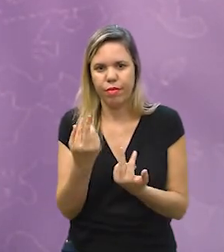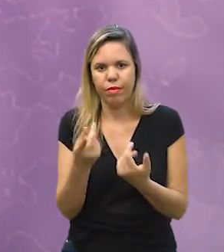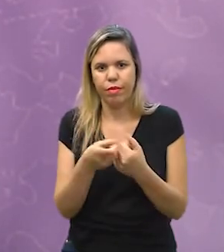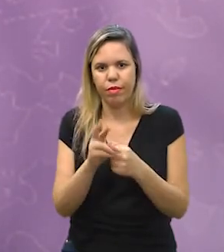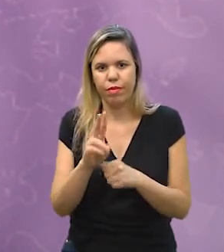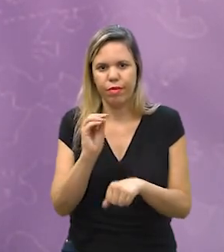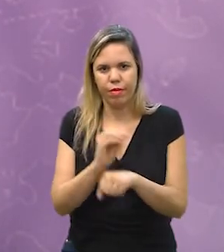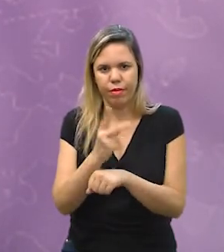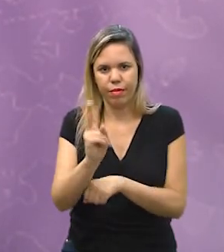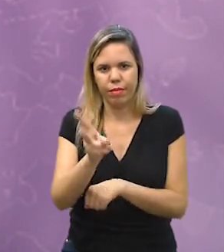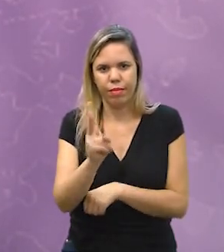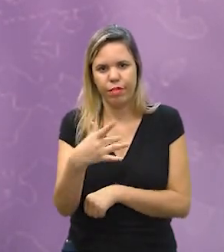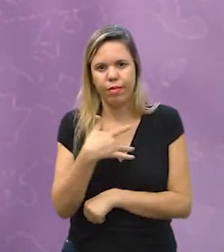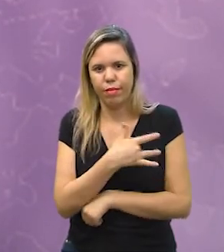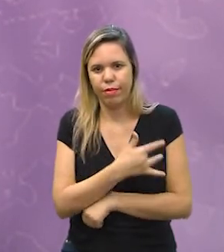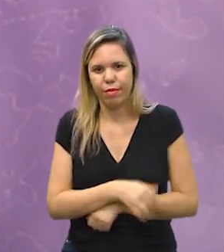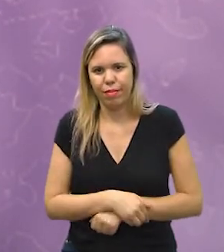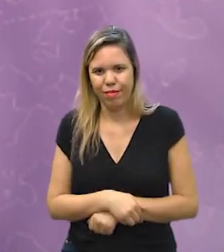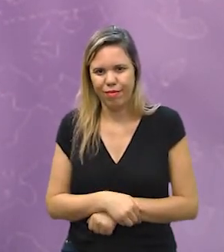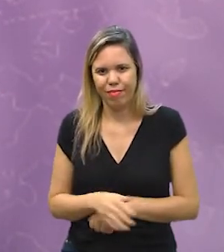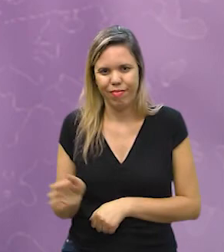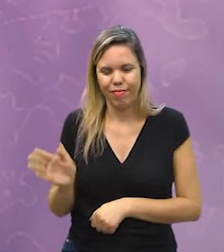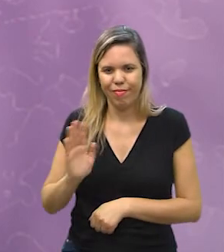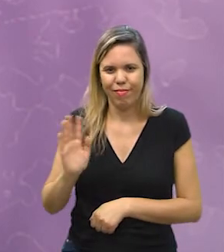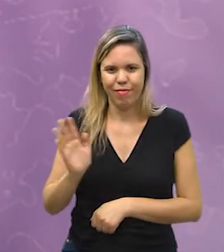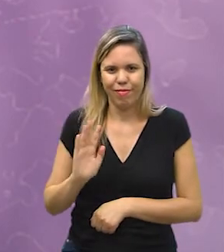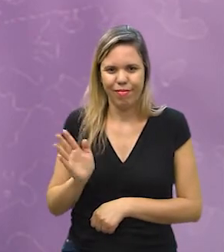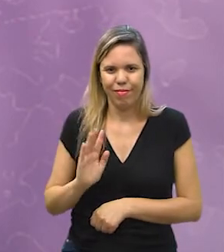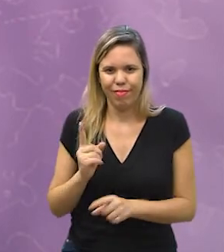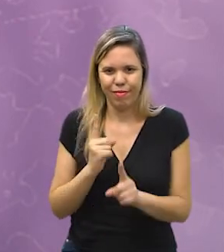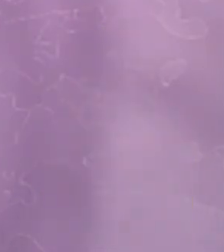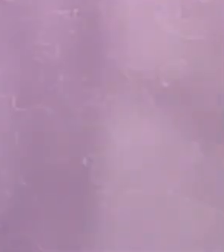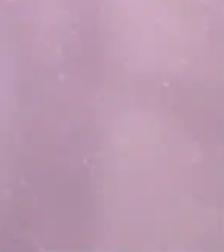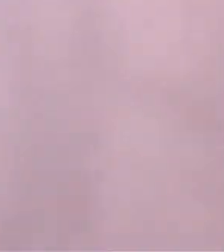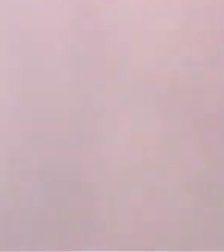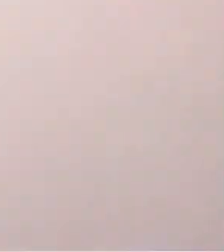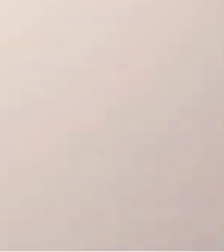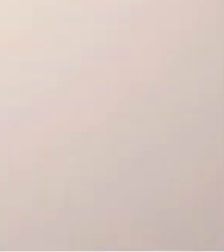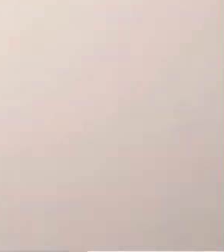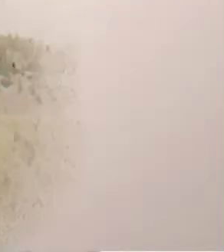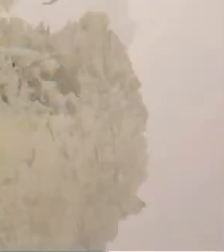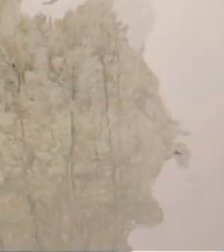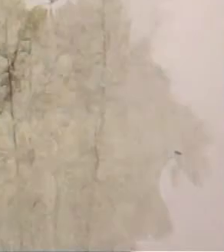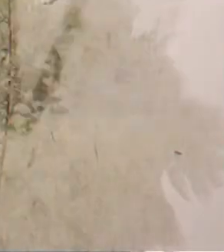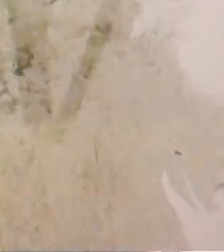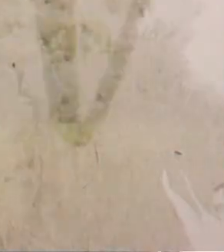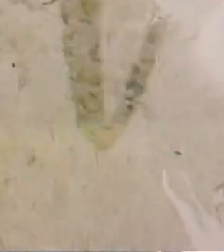hein? Cuide sempre da sua saúde. Até nosso próximo encontro. Tchau!